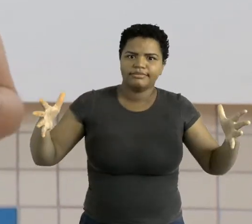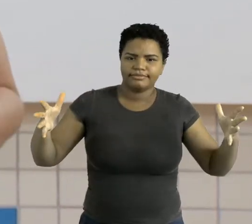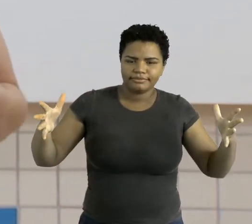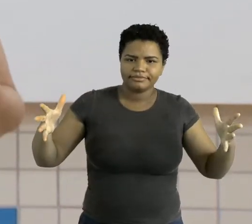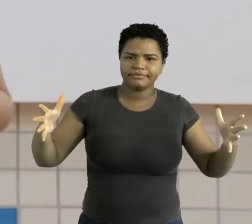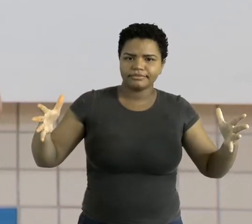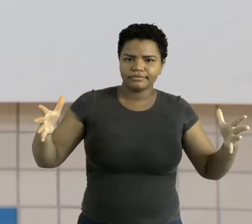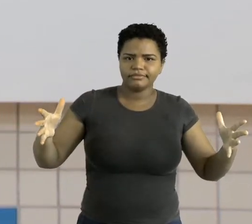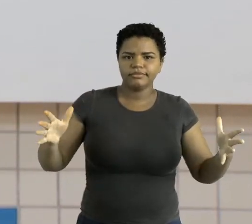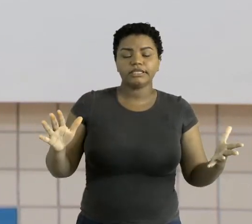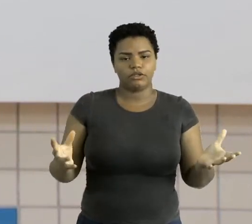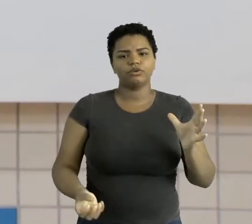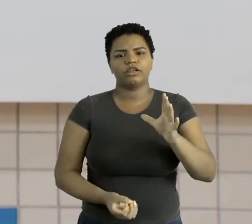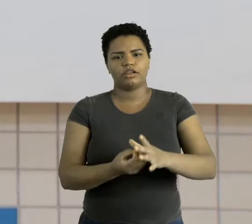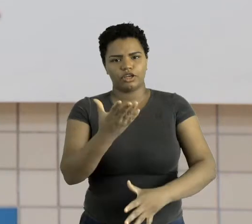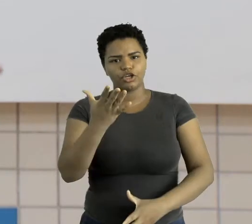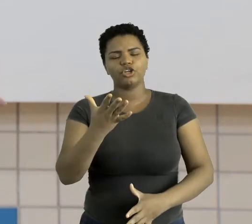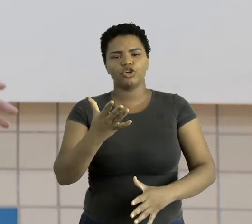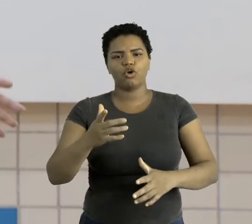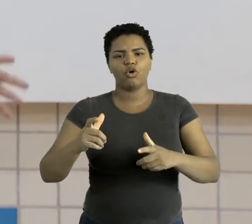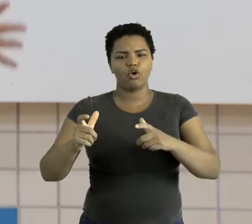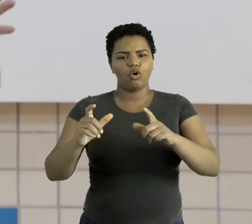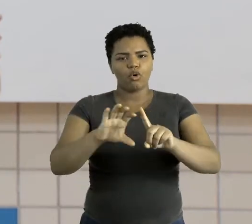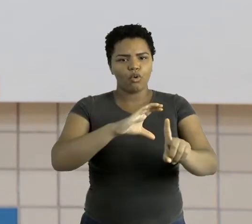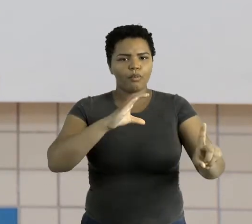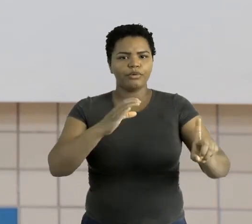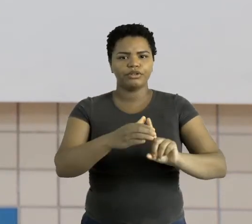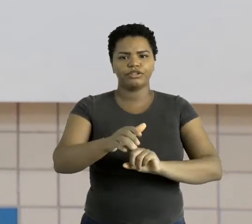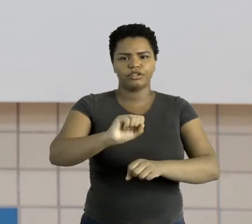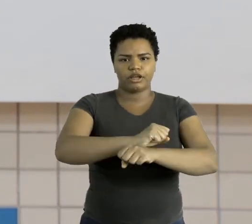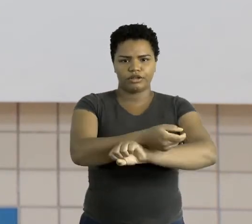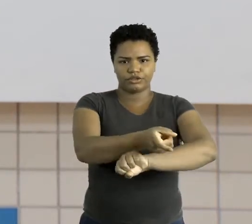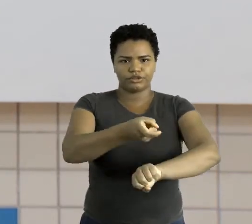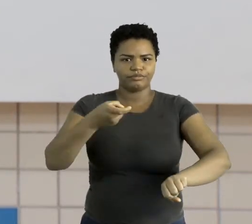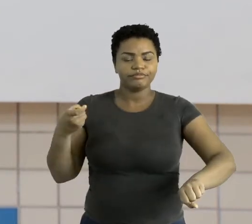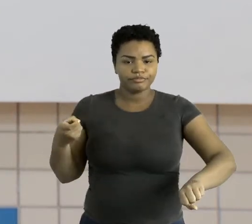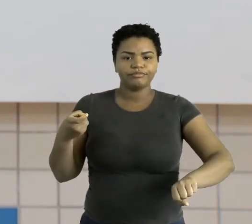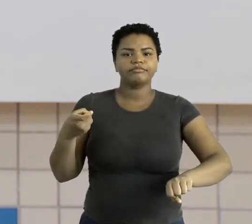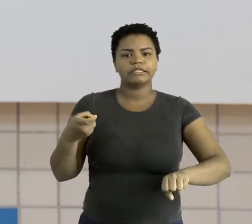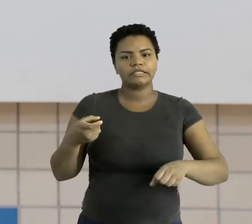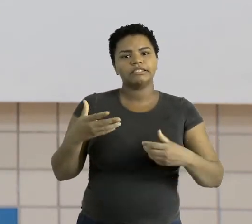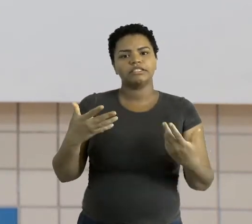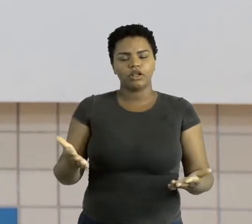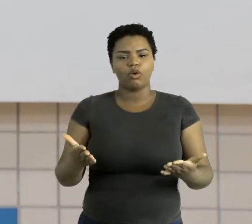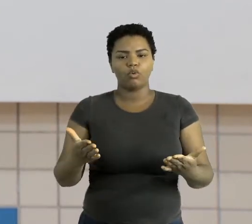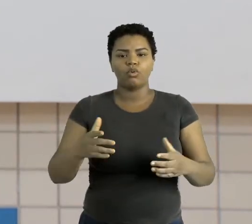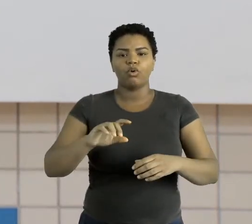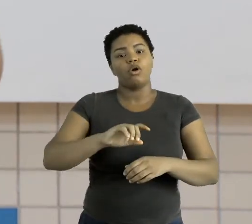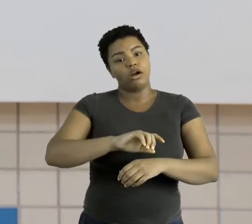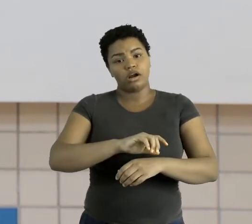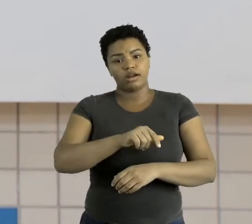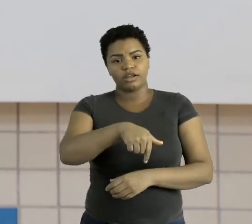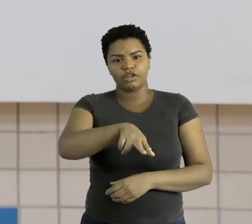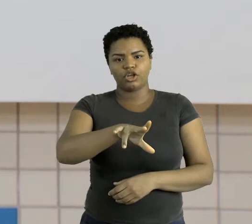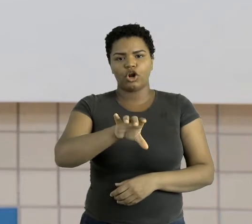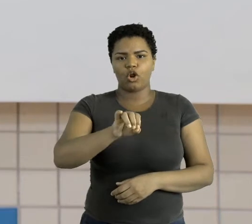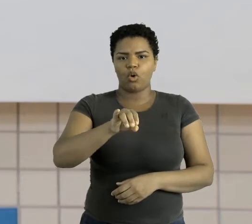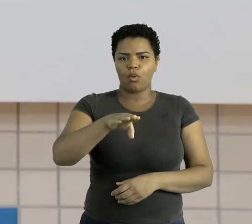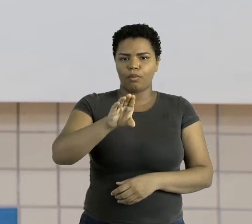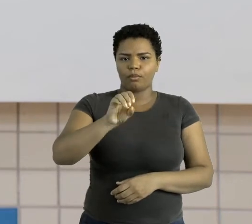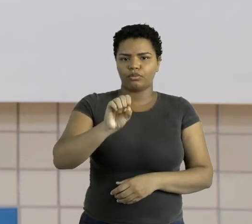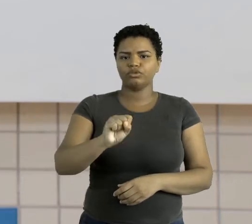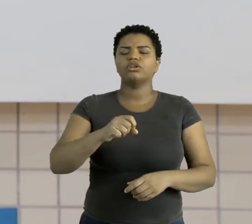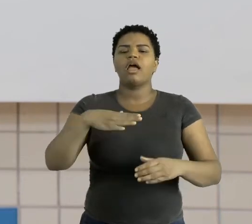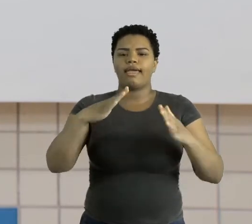foi assim que surgiu os quilombos, que são essas casas, né? Os quilombos são as casas e os quilombolas são as pessoas que